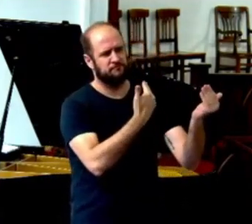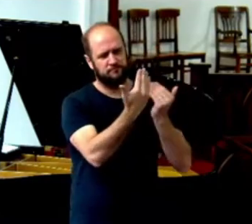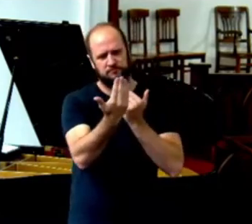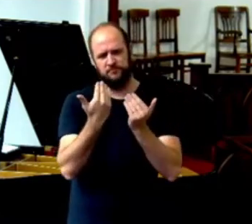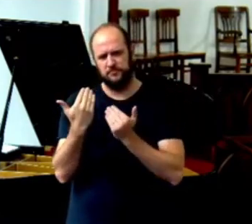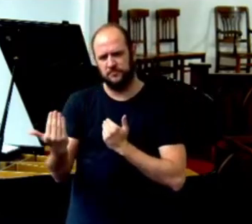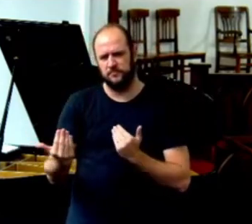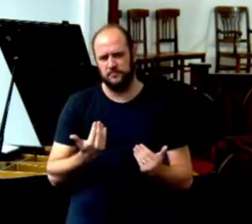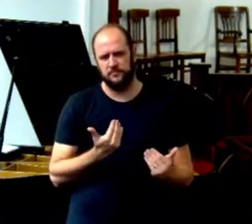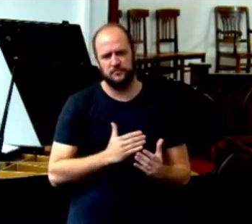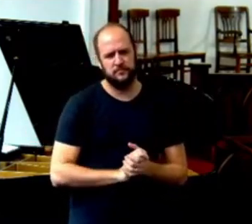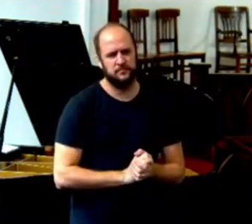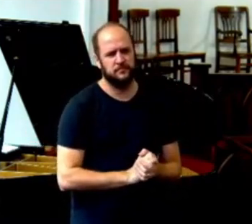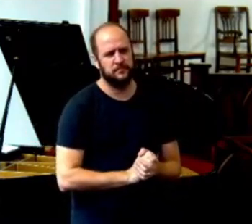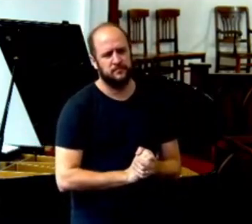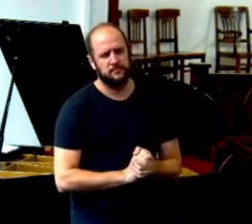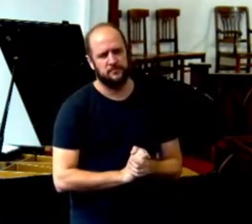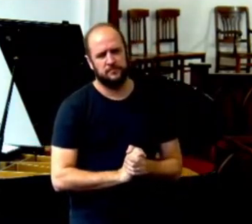outros.